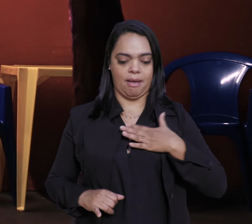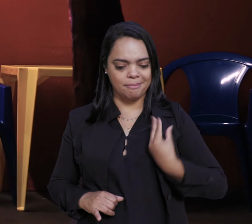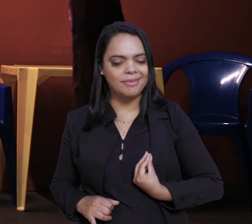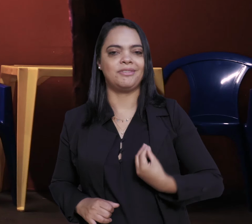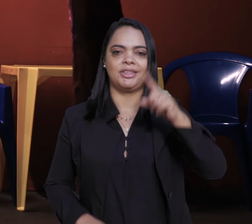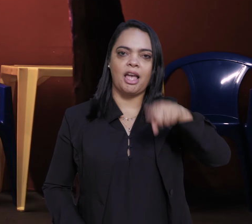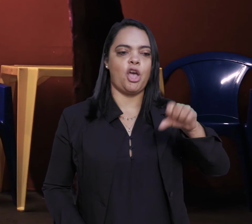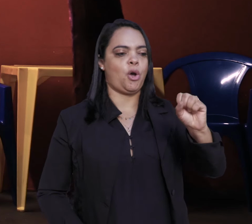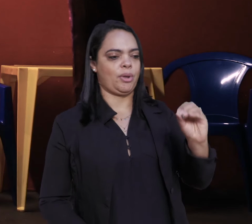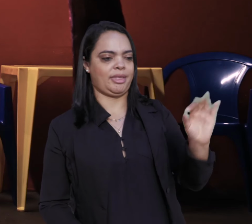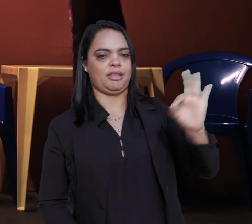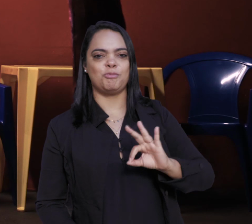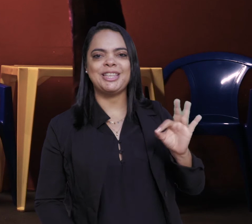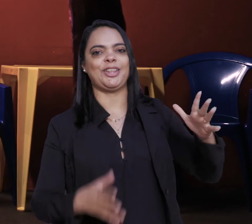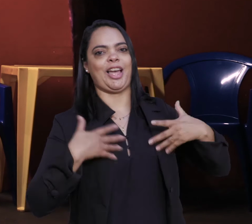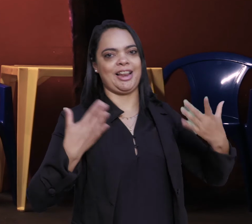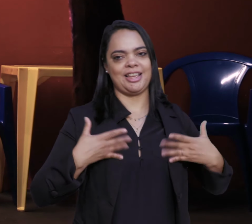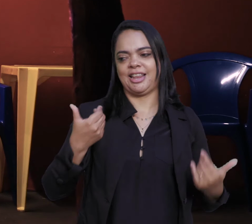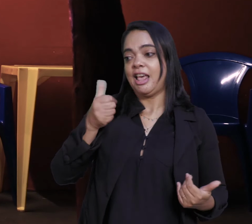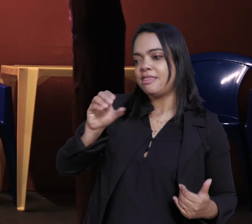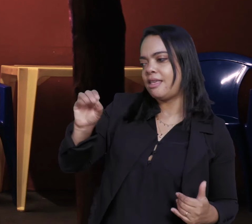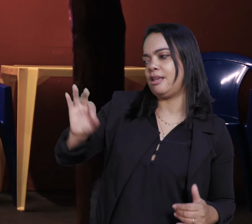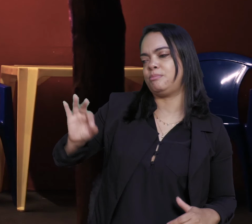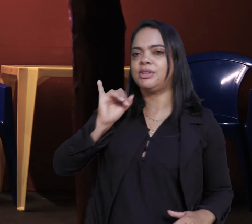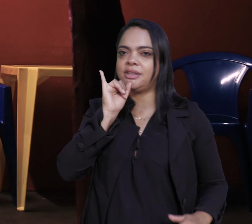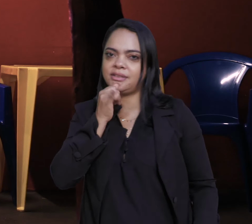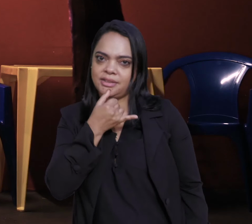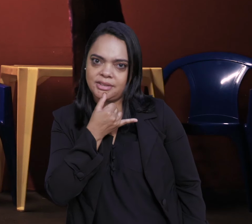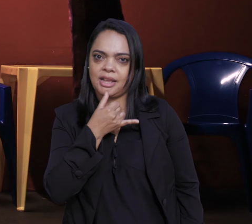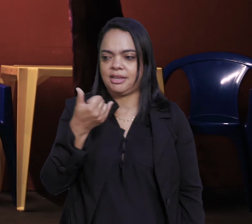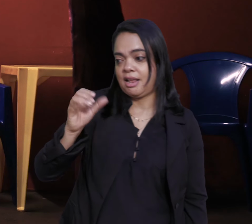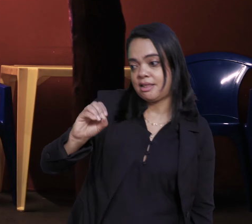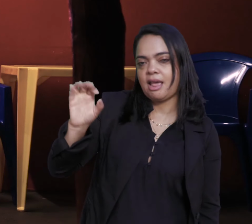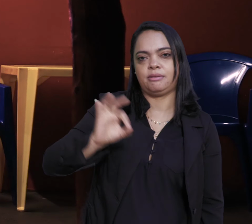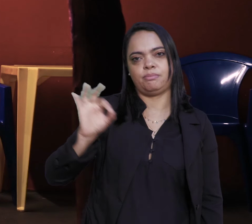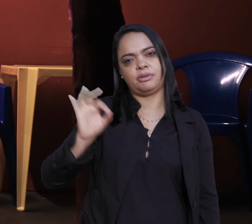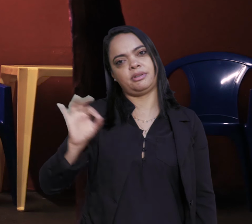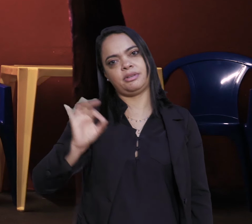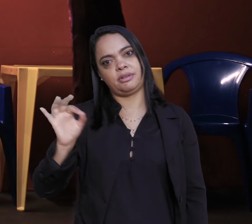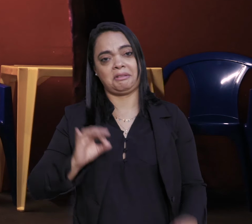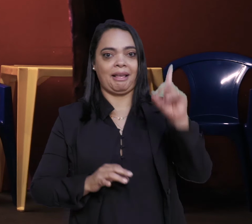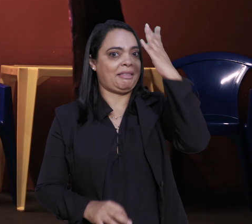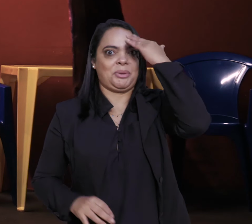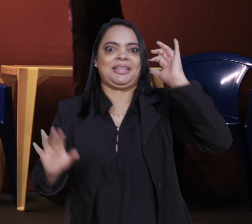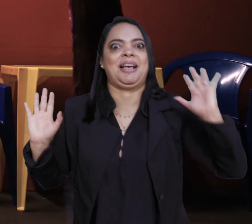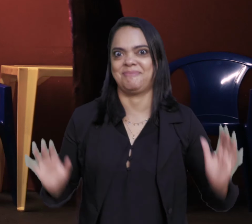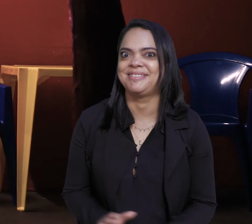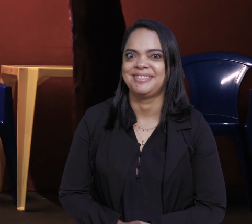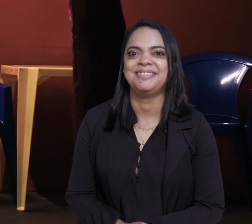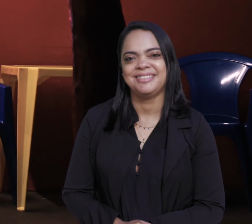vida é 80% alegria, 10% tristeza e 10% de Deus é que sabe.